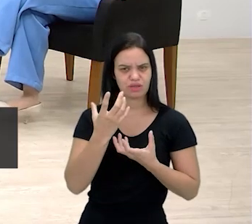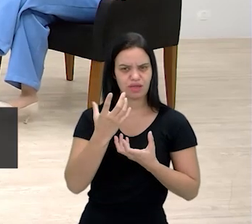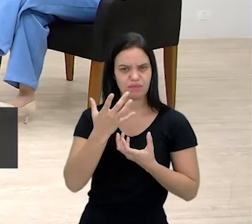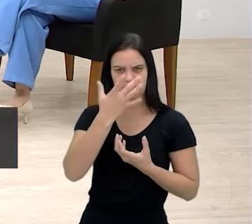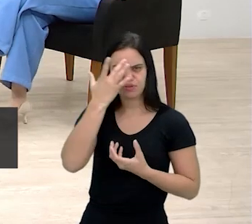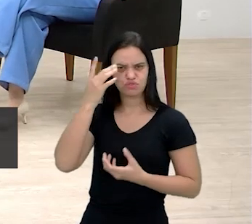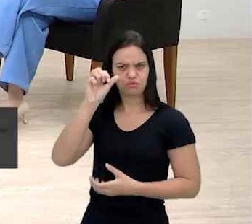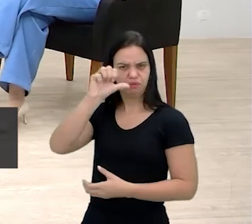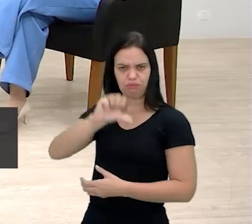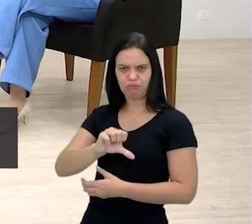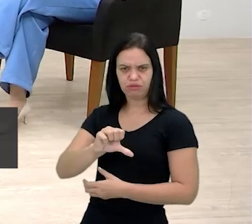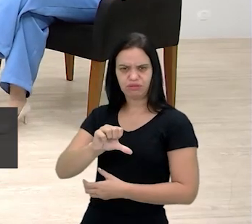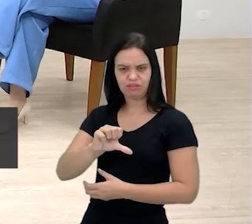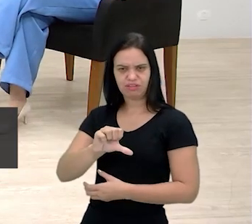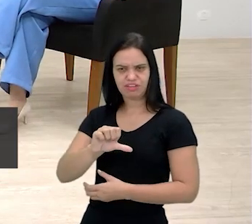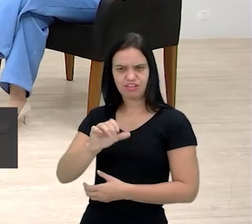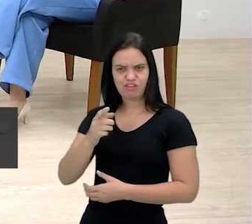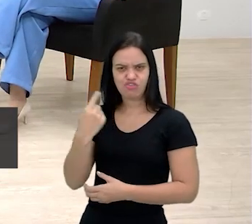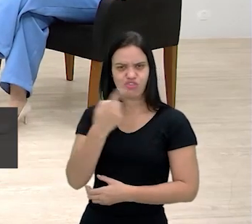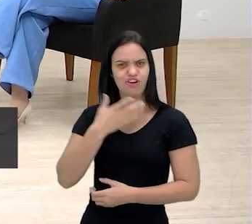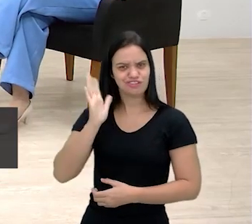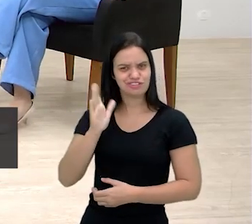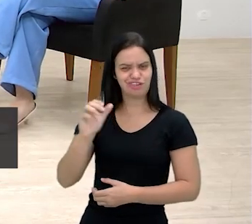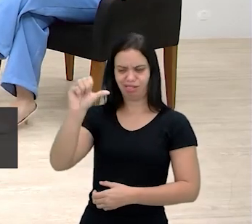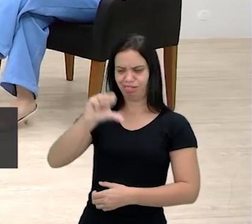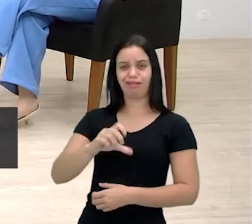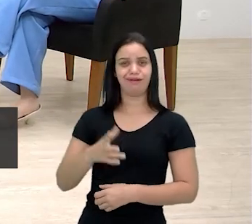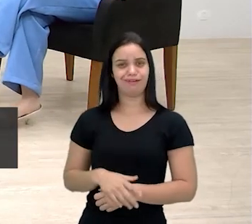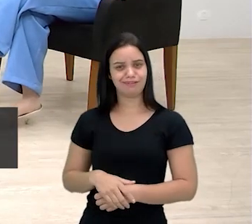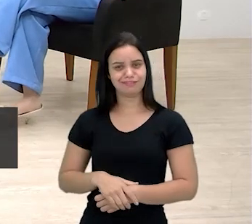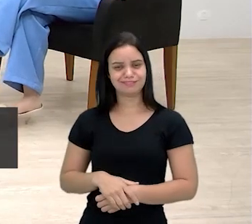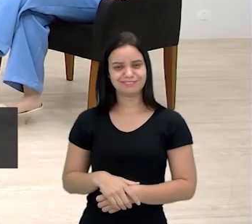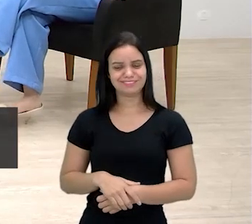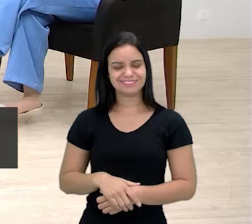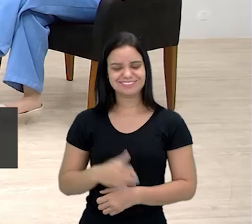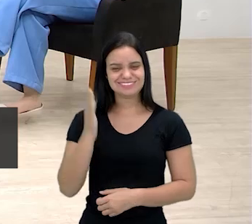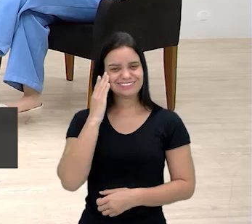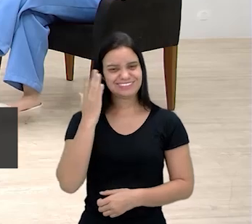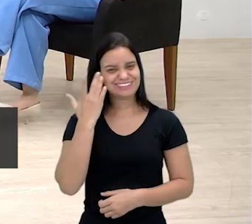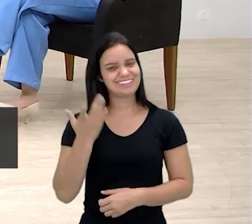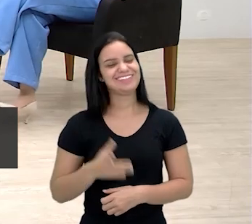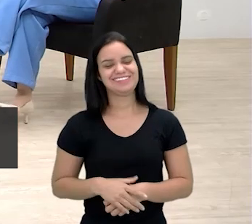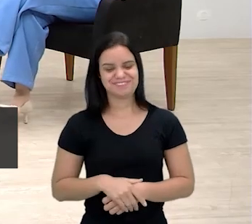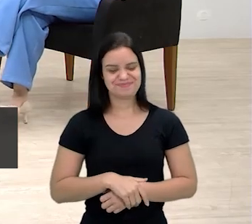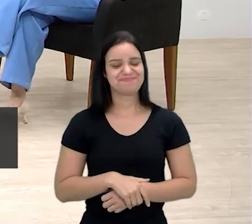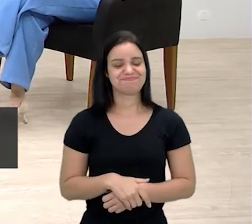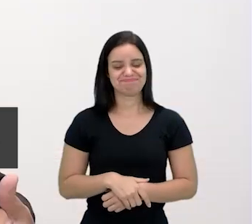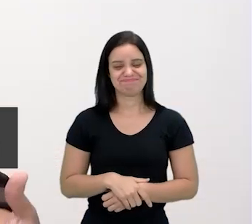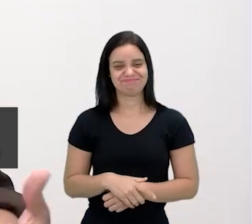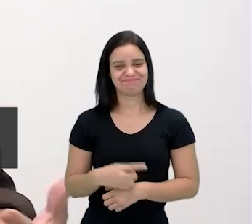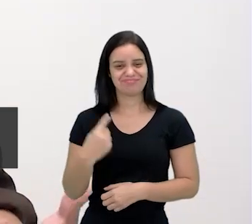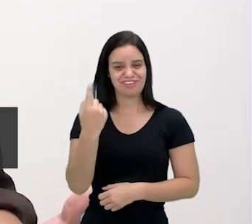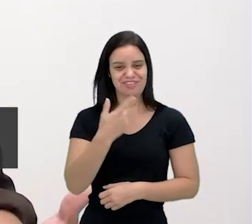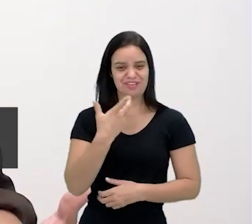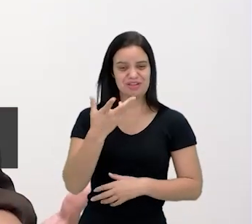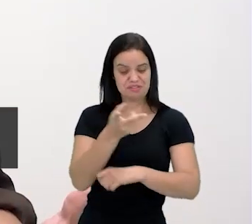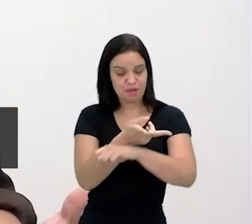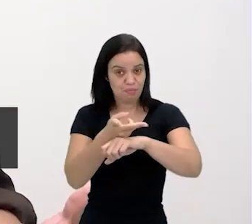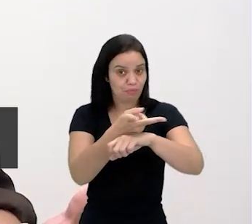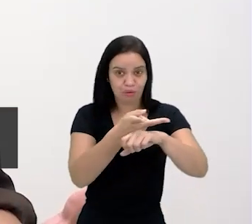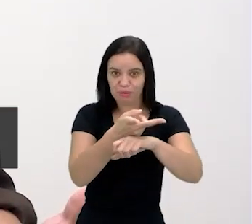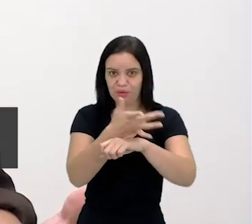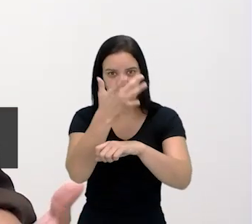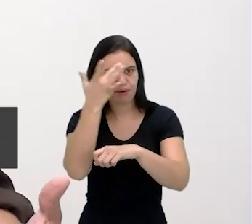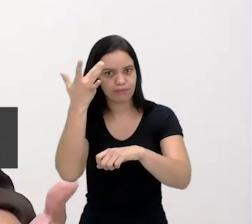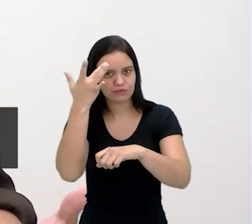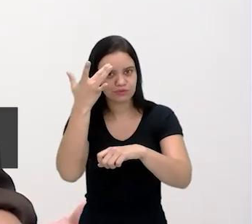que a gente, porque já basta a gente mesmo, né? Sim, sim. Bem que no fundo é isso. A gente procura